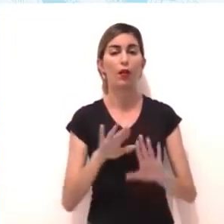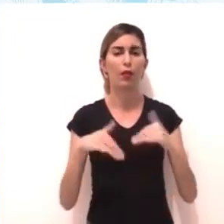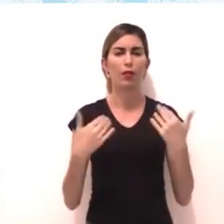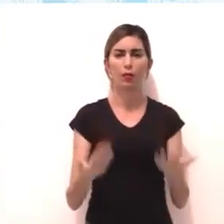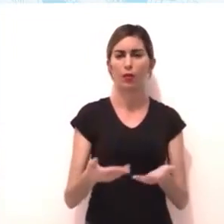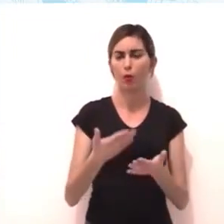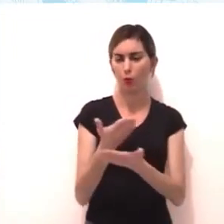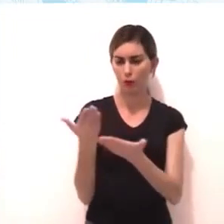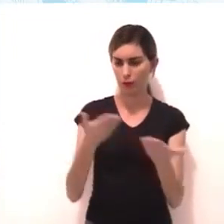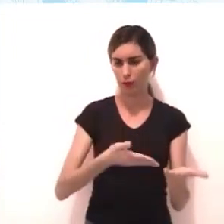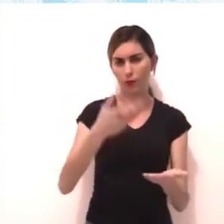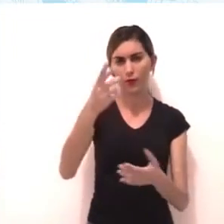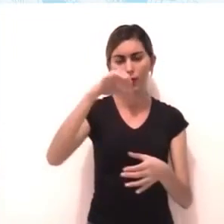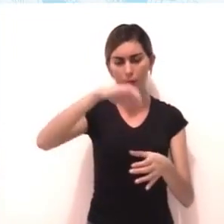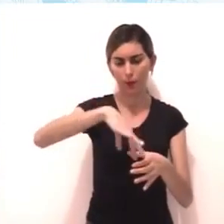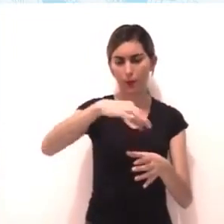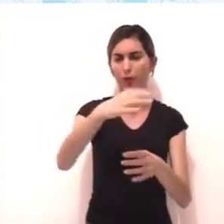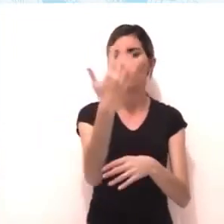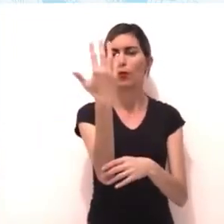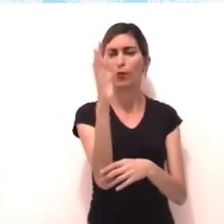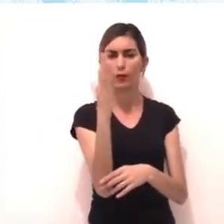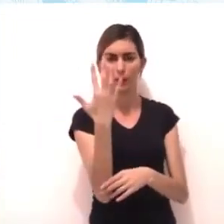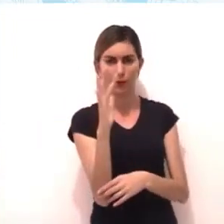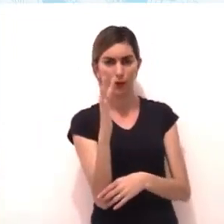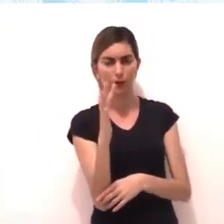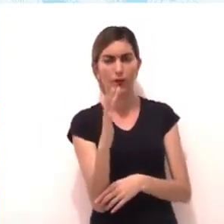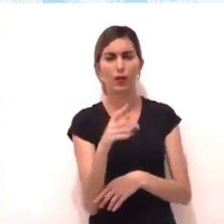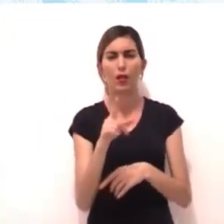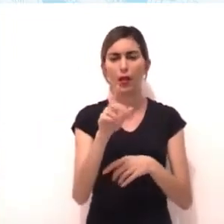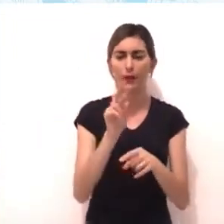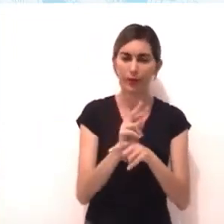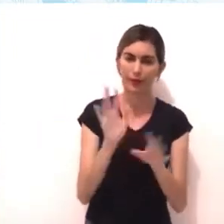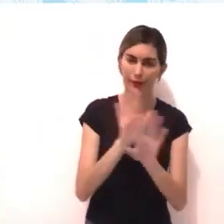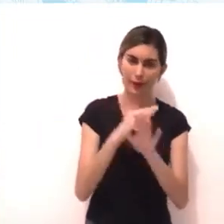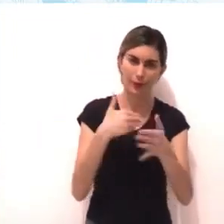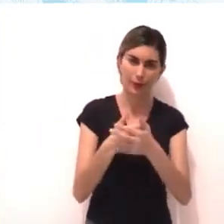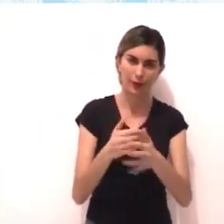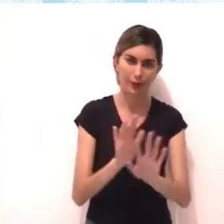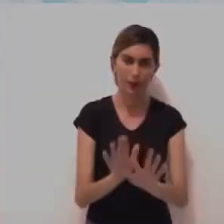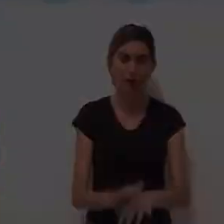eu convido você a plantar uma árvore. Até a próxima aula!